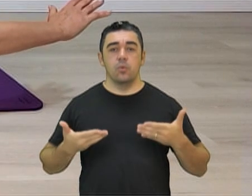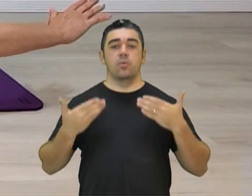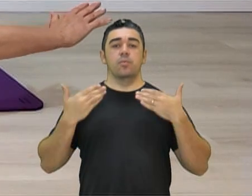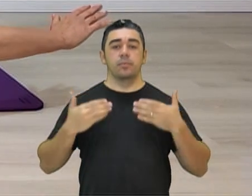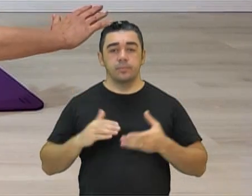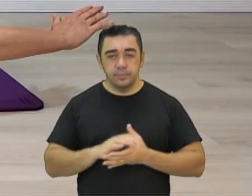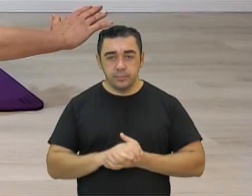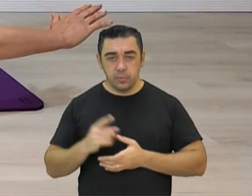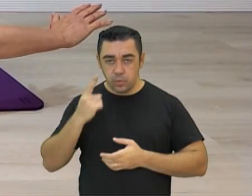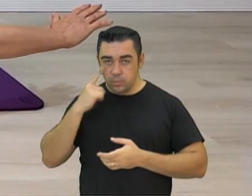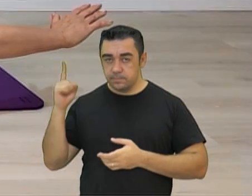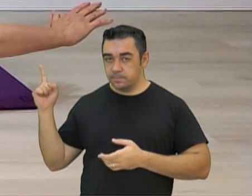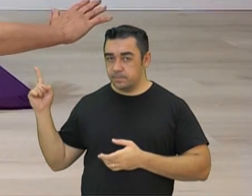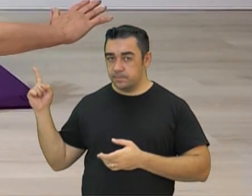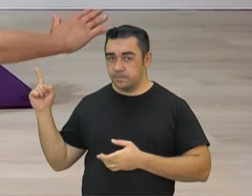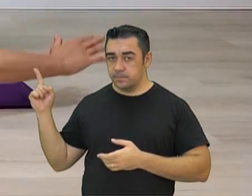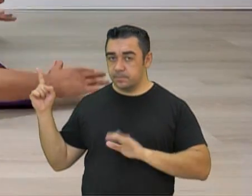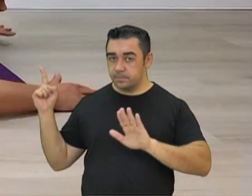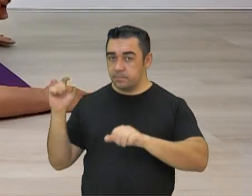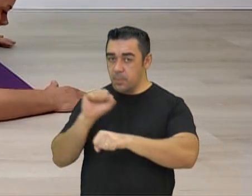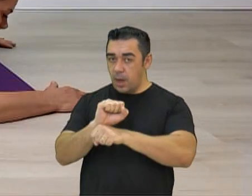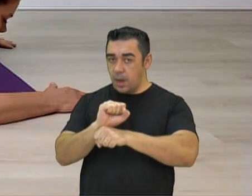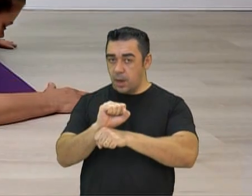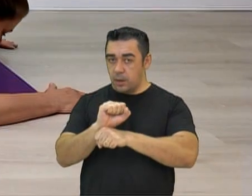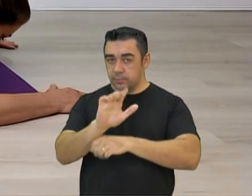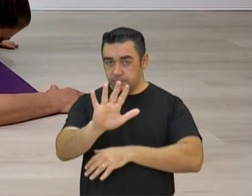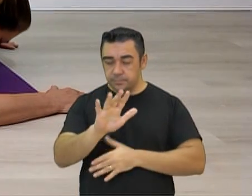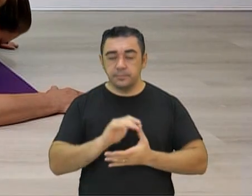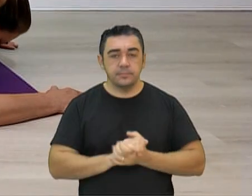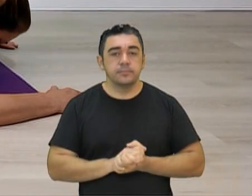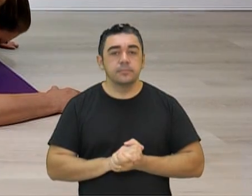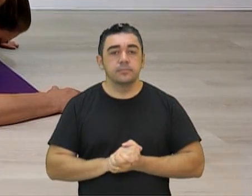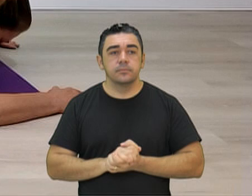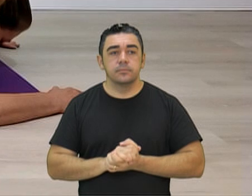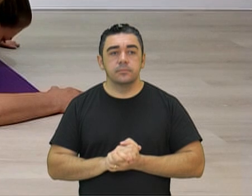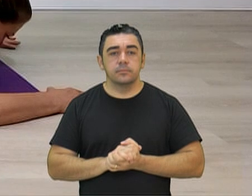ficar. Certo? Então vamos lá.